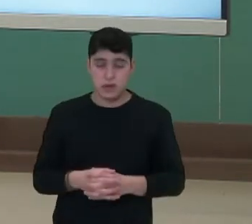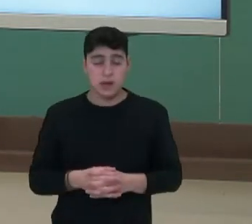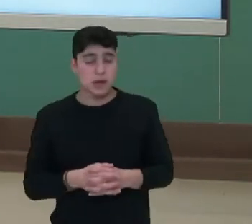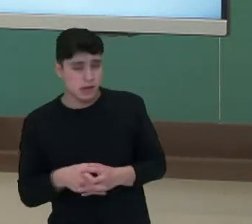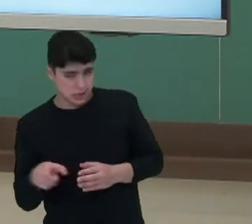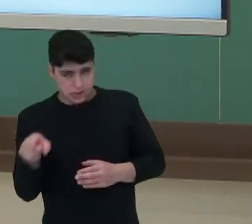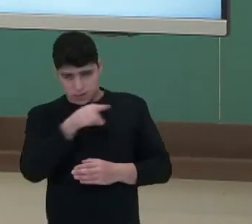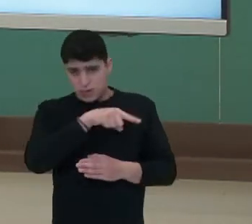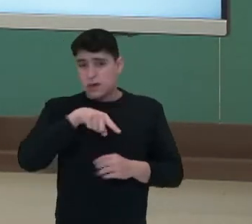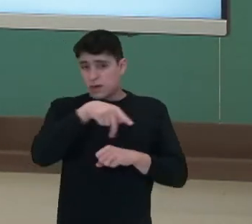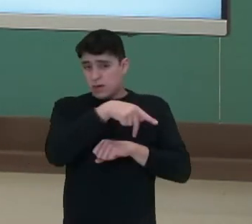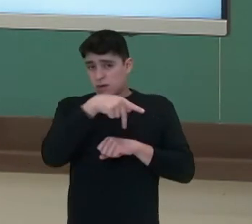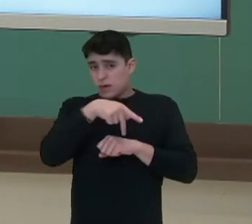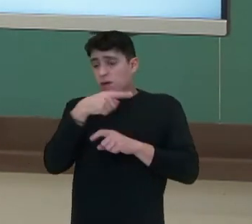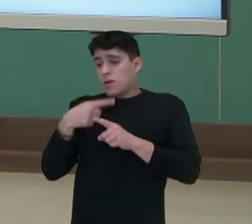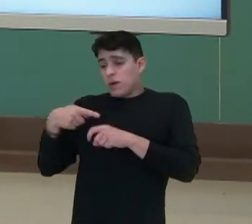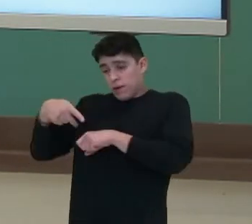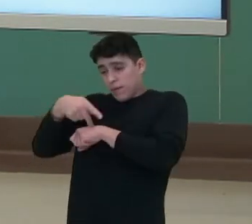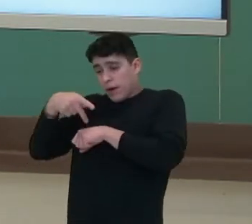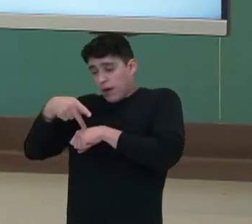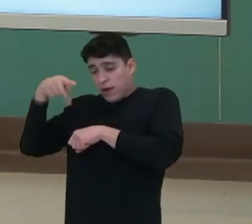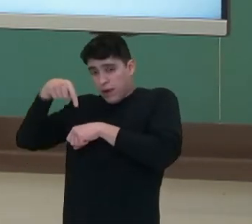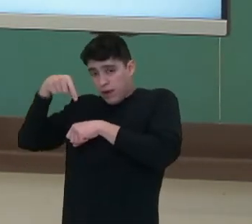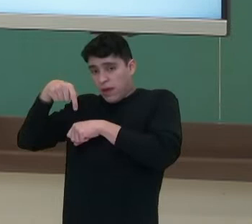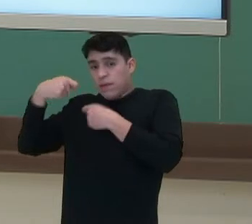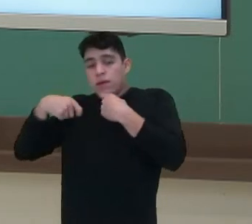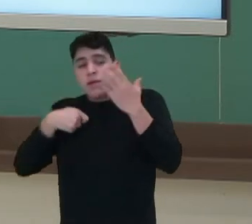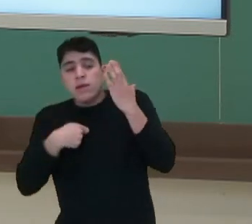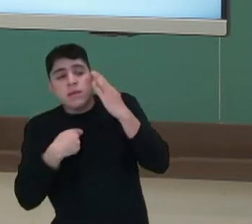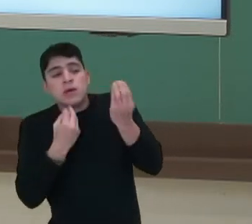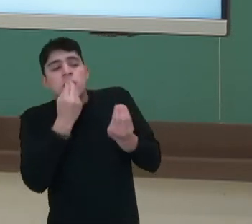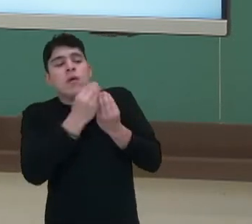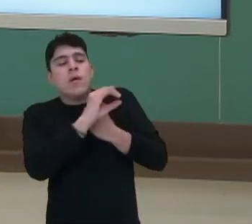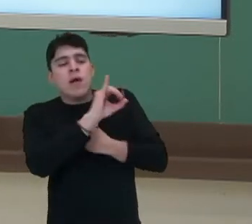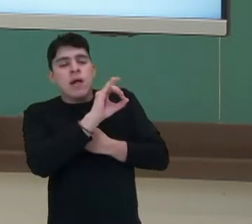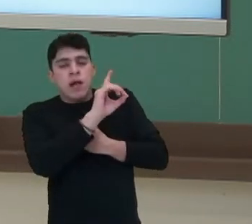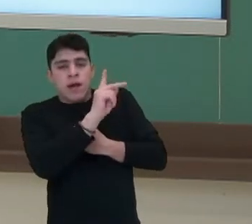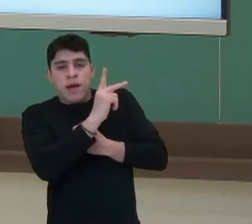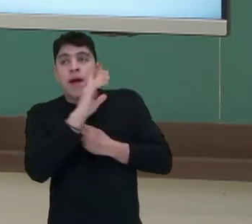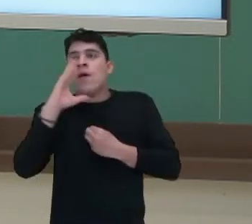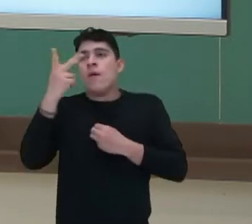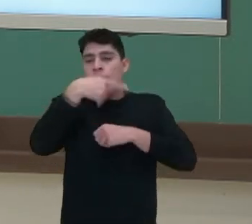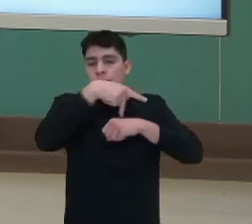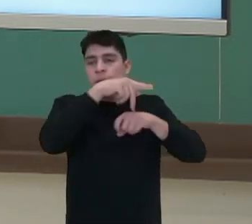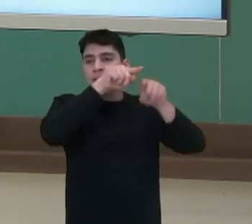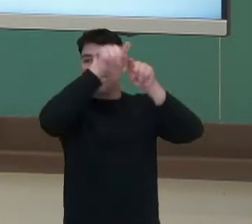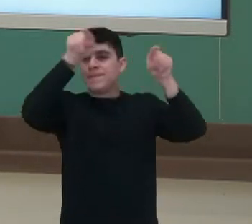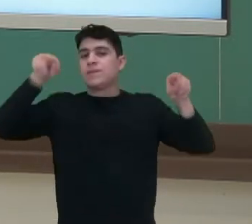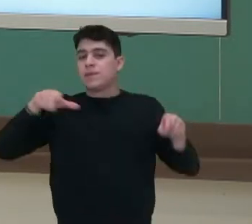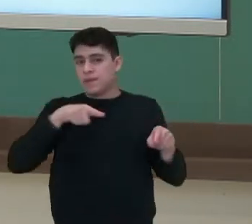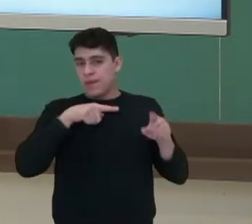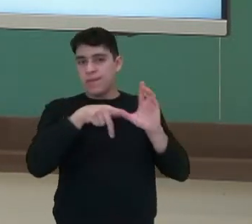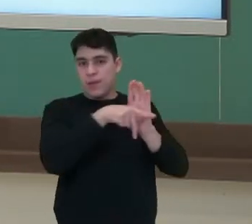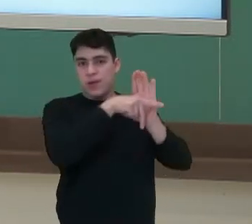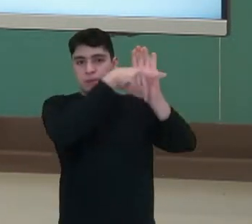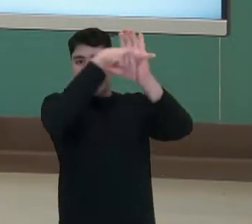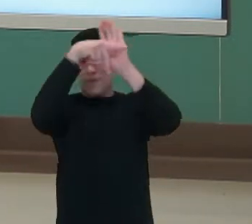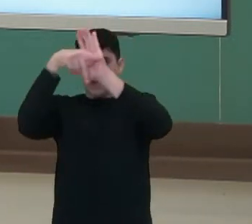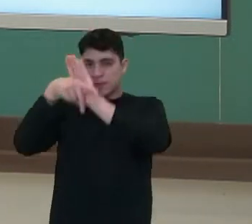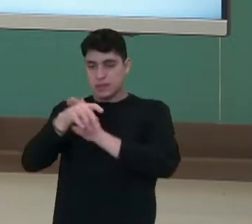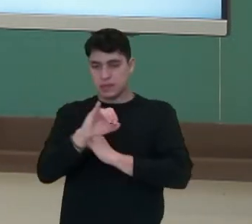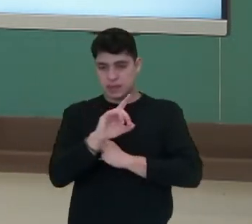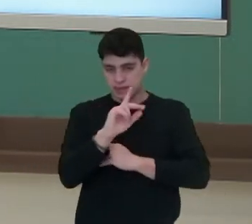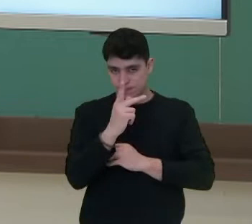para os países, tá bom? Muito bem. E vamos refletir aqui. Vocês sabem então o que é o IDH, né? O Índice de